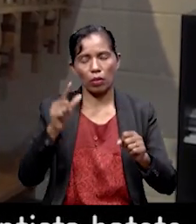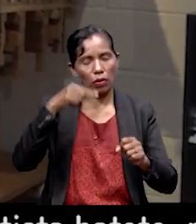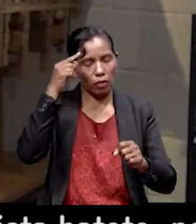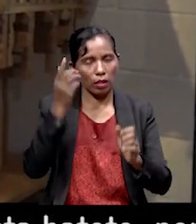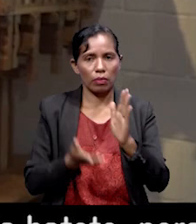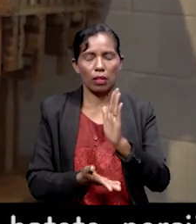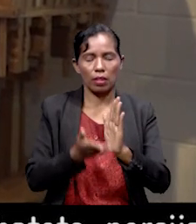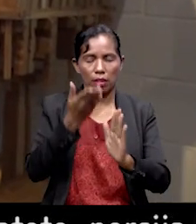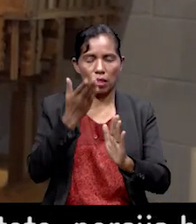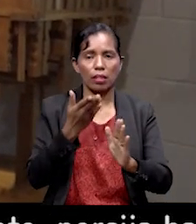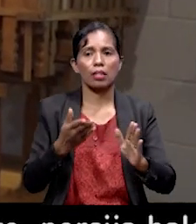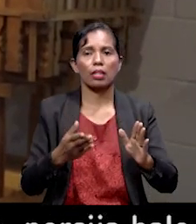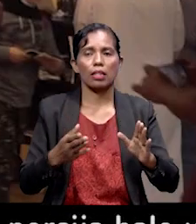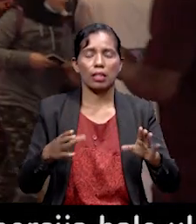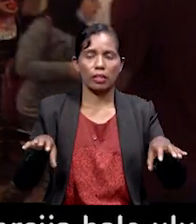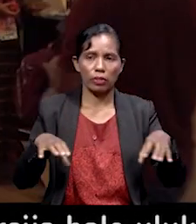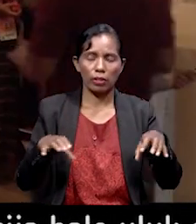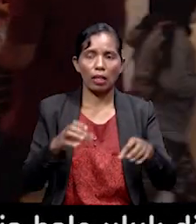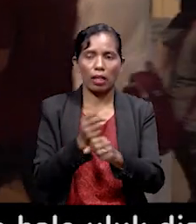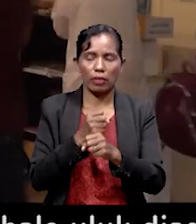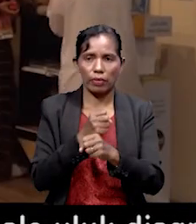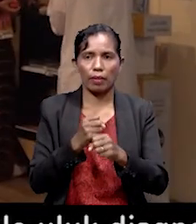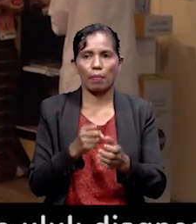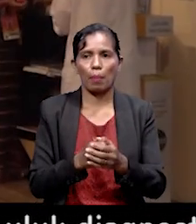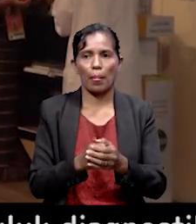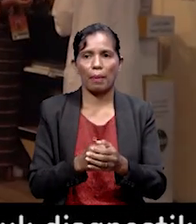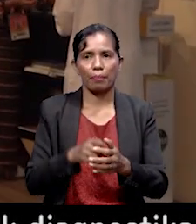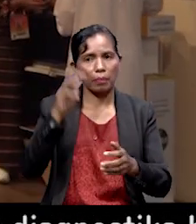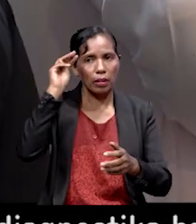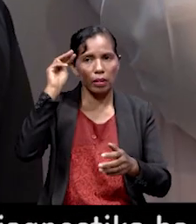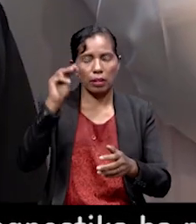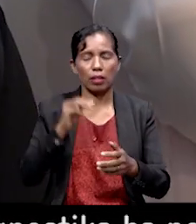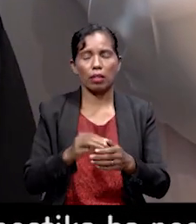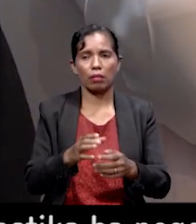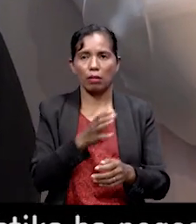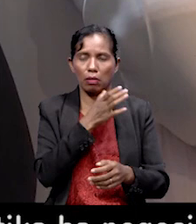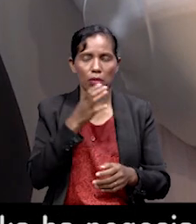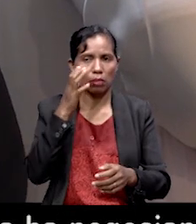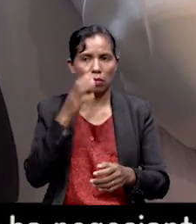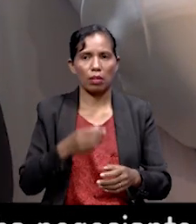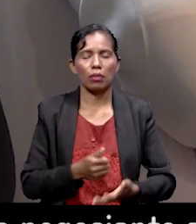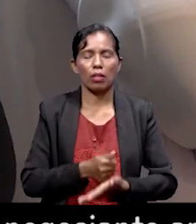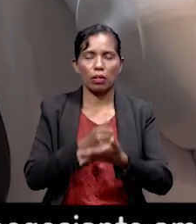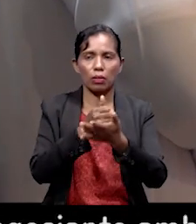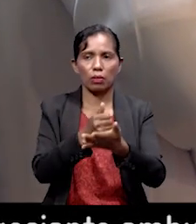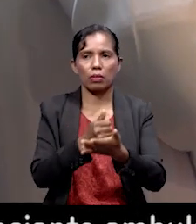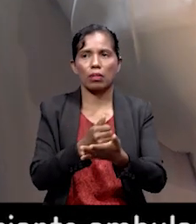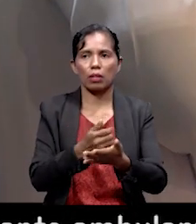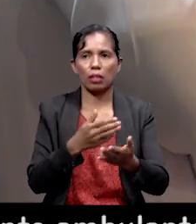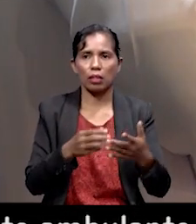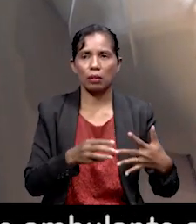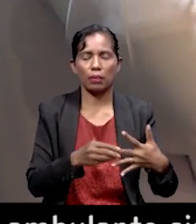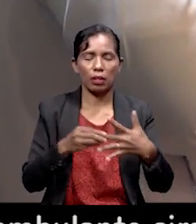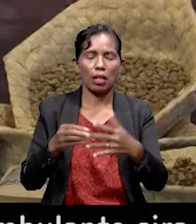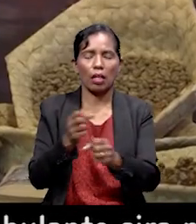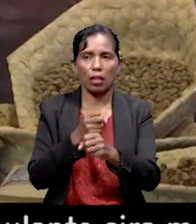liutan qualidade. Ministério Agricultura no Pescas promete se esforço liutan atua apoio facilidade ba agricultor sira liu agricultor café